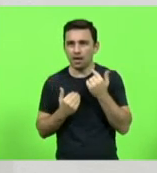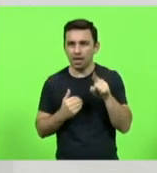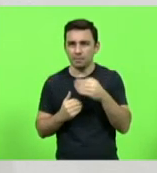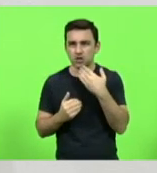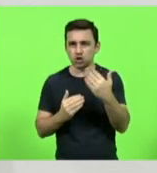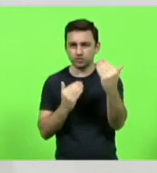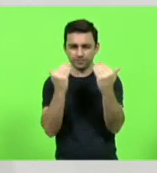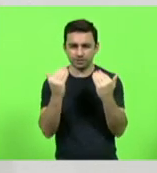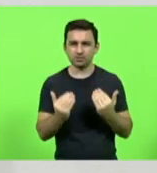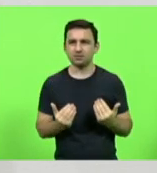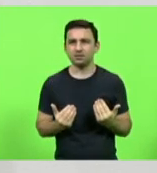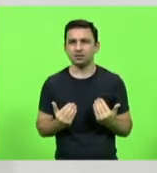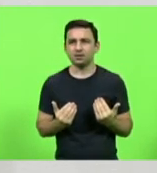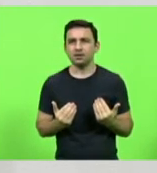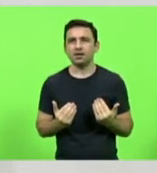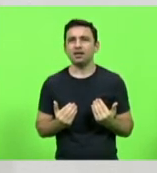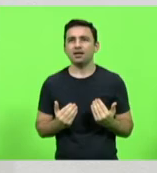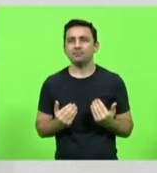vista